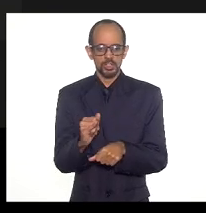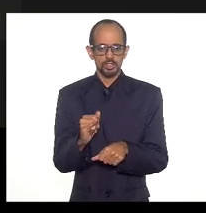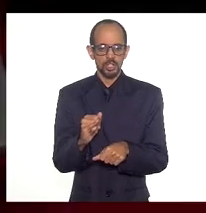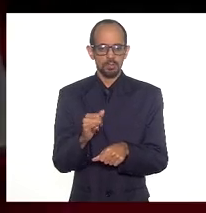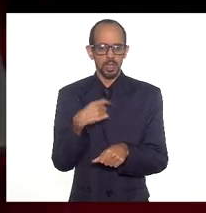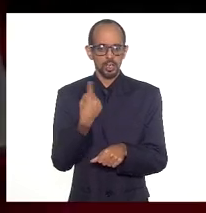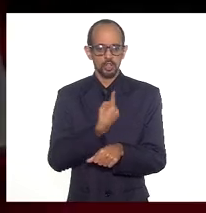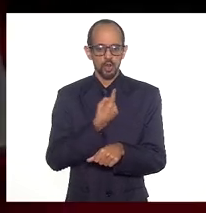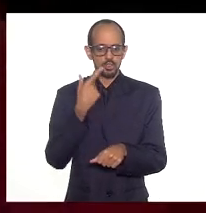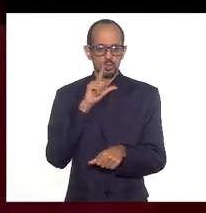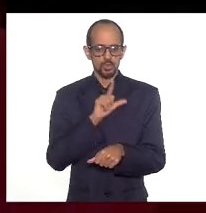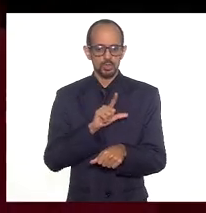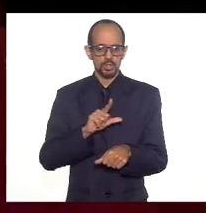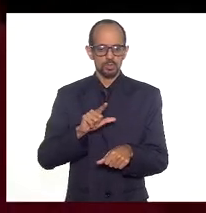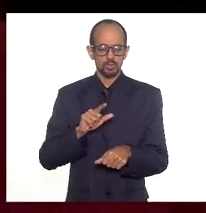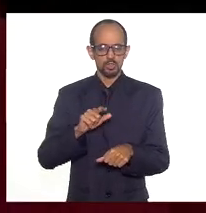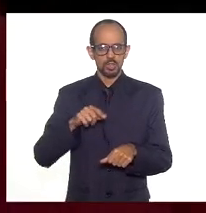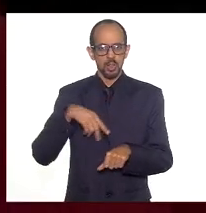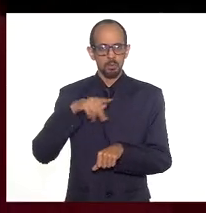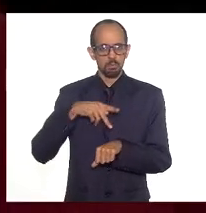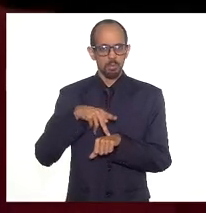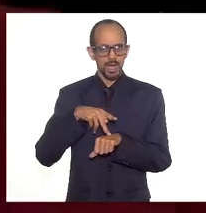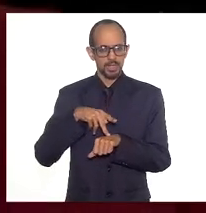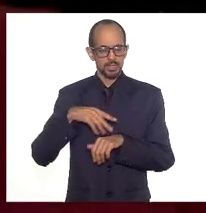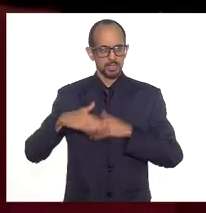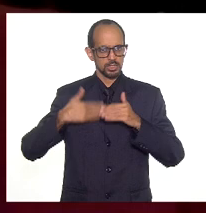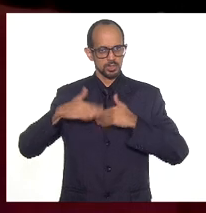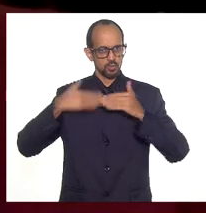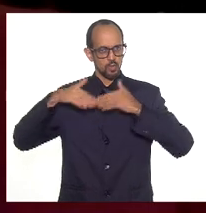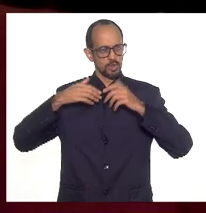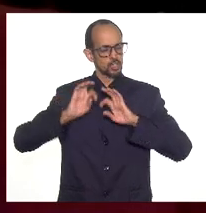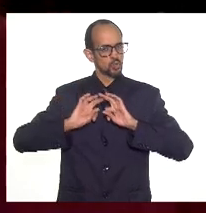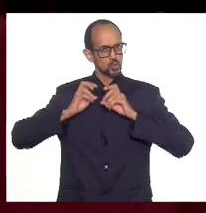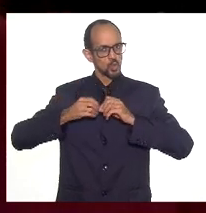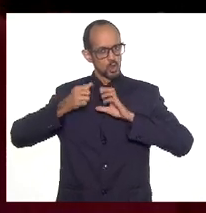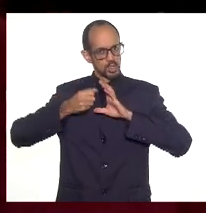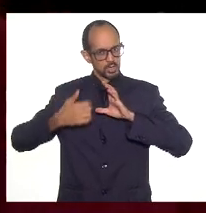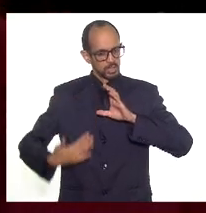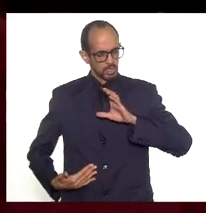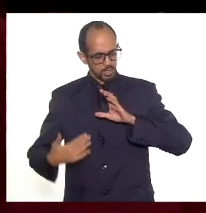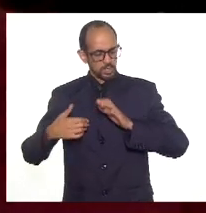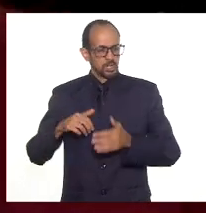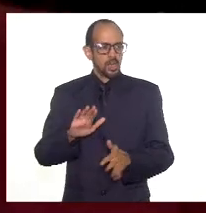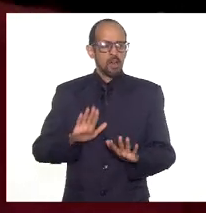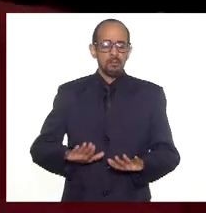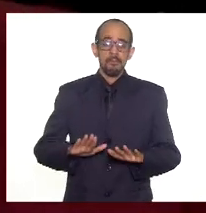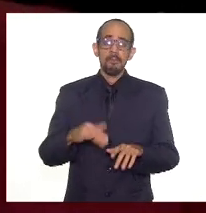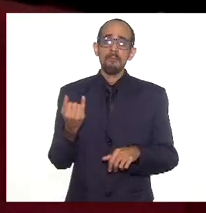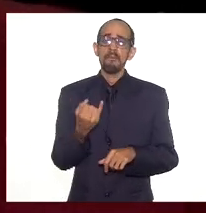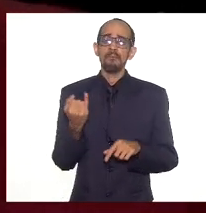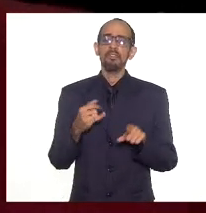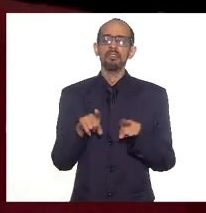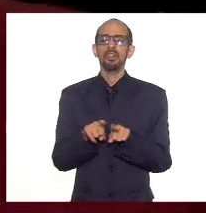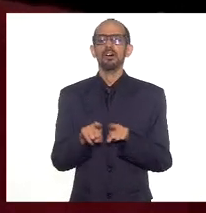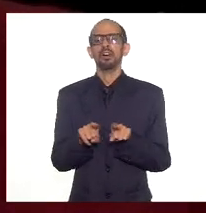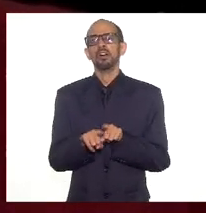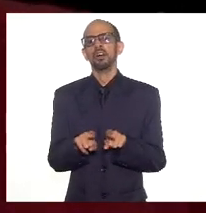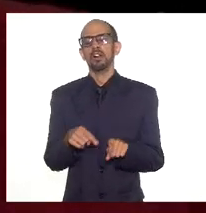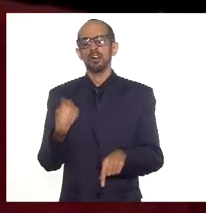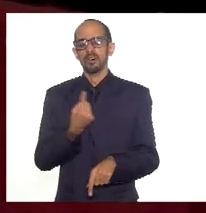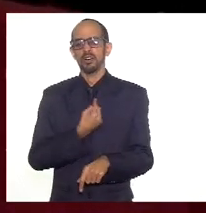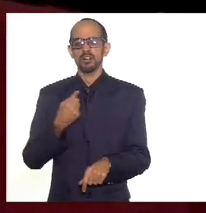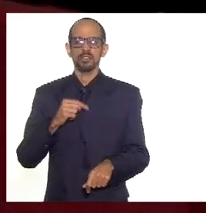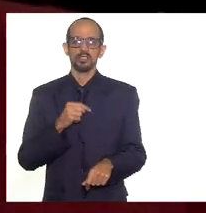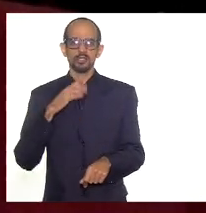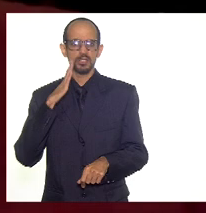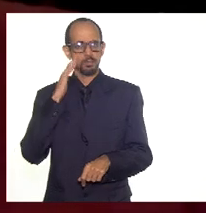ter um país desenvolvido em todos os seus aspectos. Mas eu acho que é importante a gente perceber que